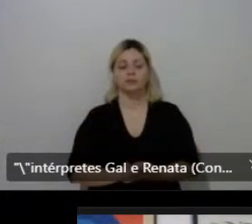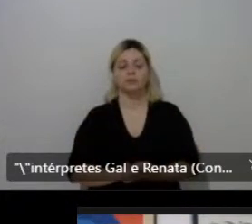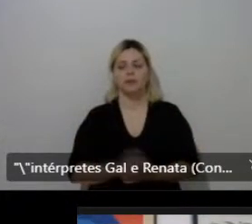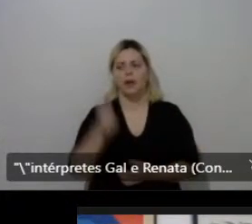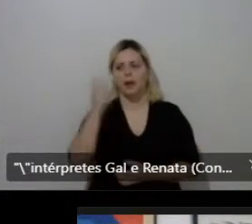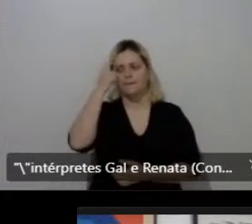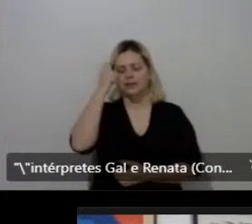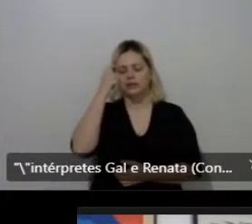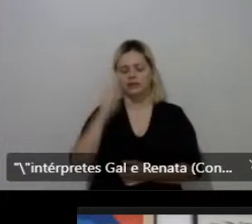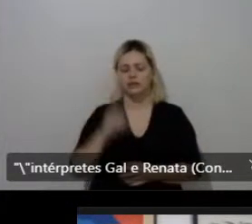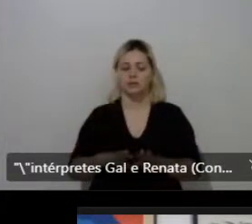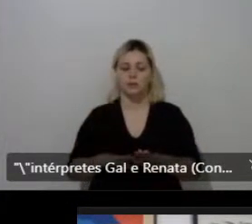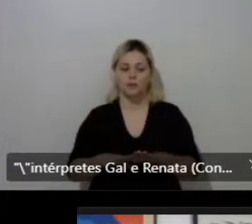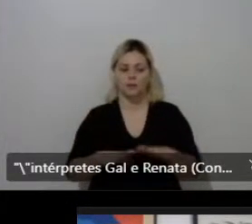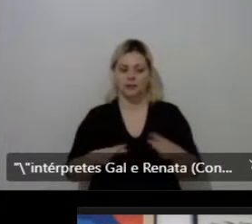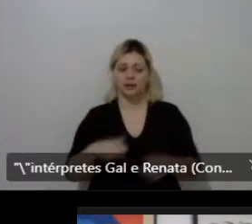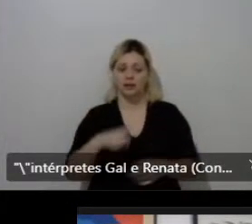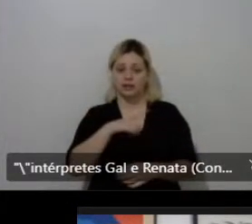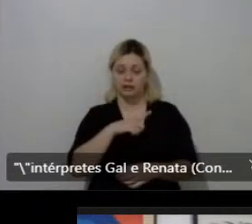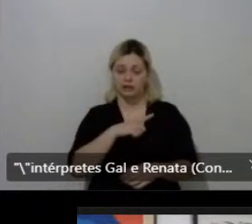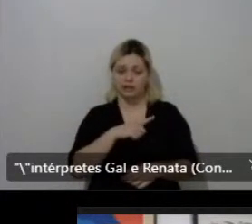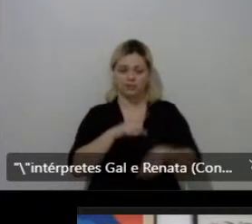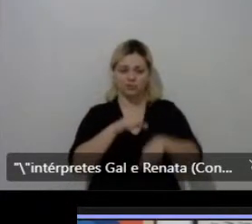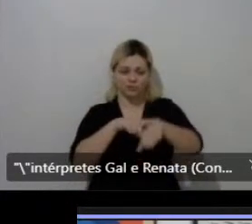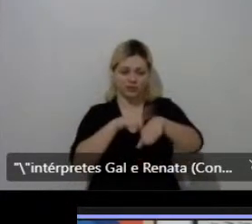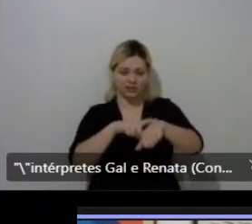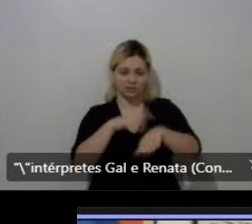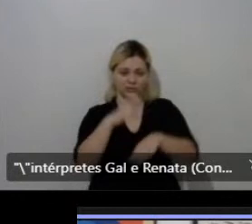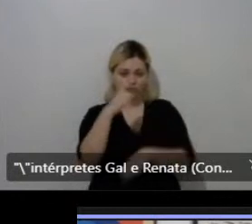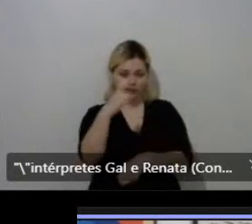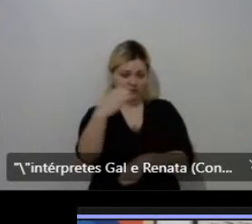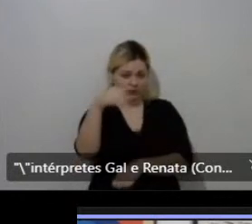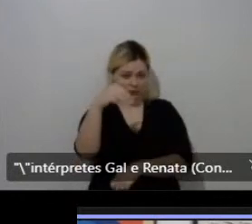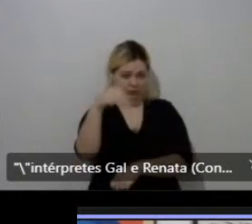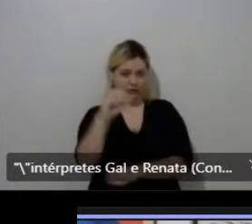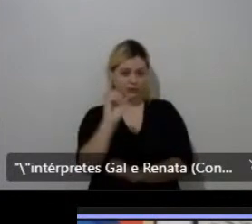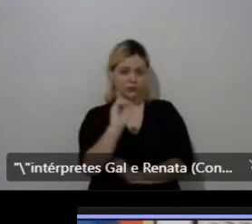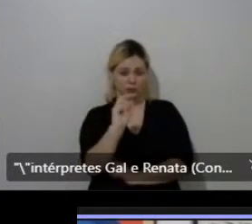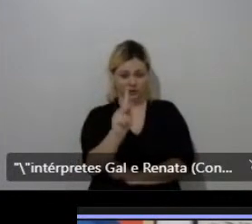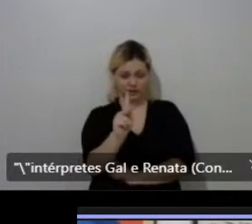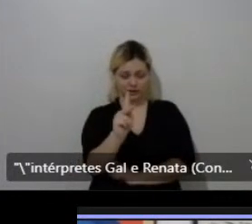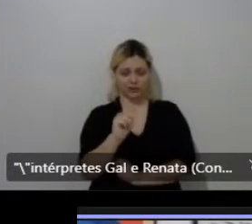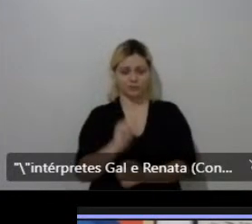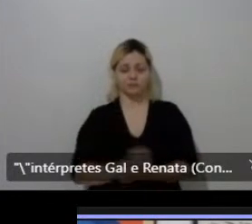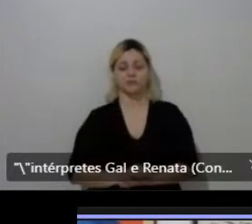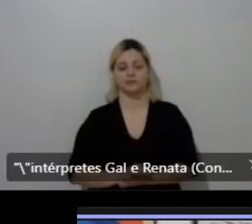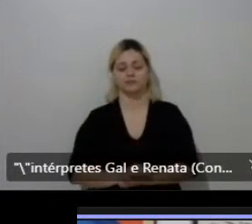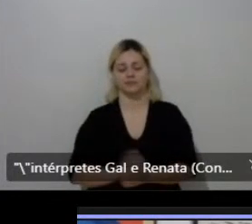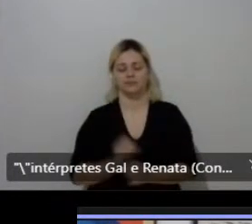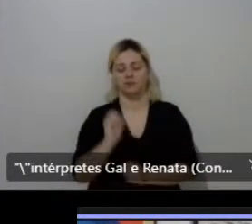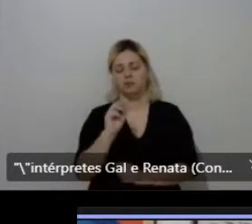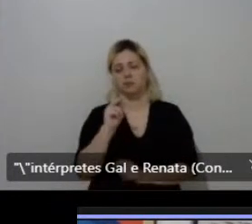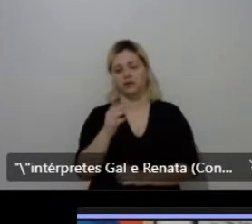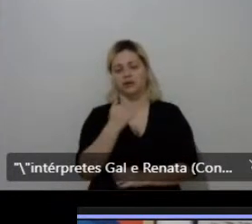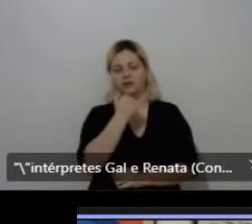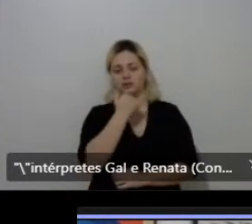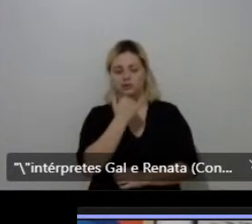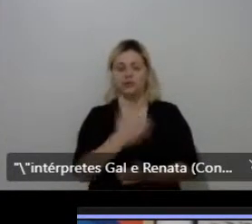a gente está aí com mais, pelo menos mais uns 5 minutos para você. Você acha que... Tá bom? Tá, eu vou pular aqui os slides. Então, tá bom.